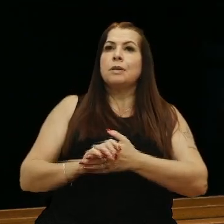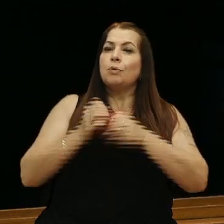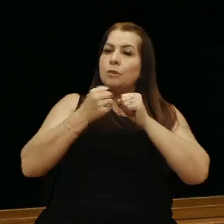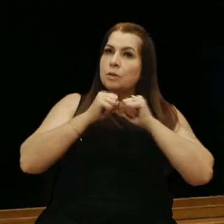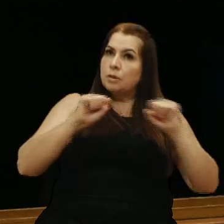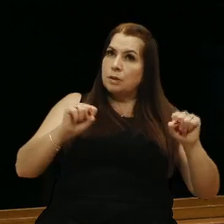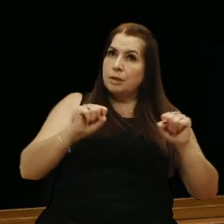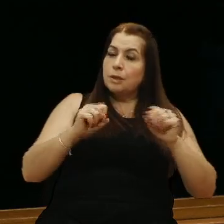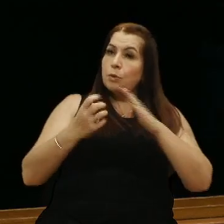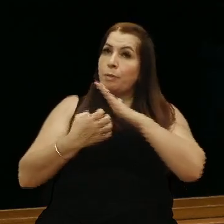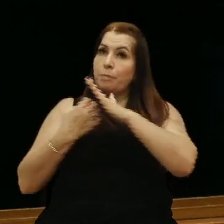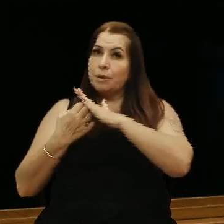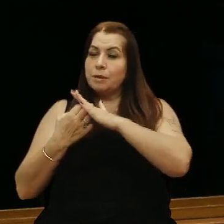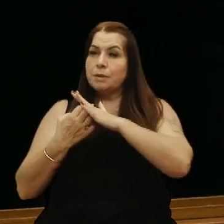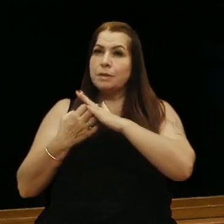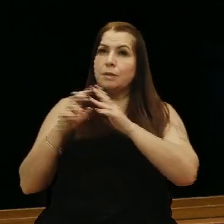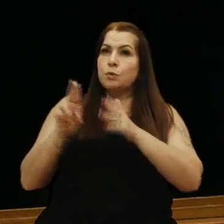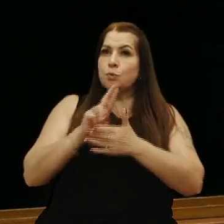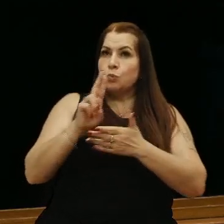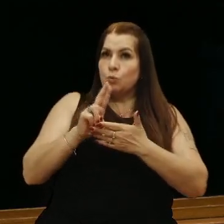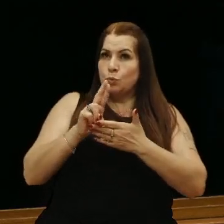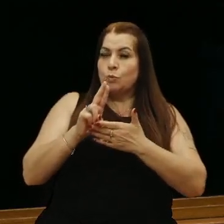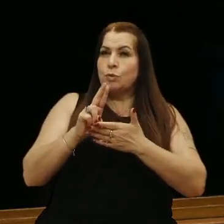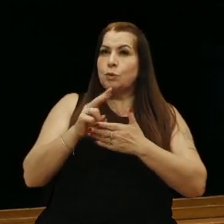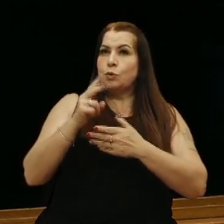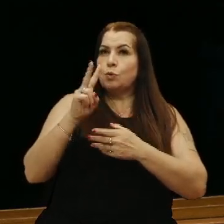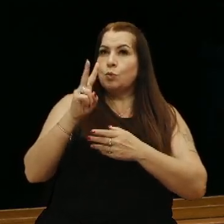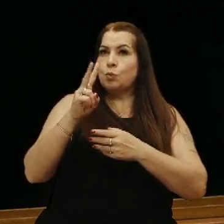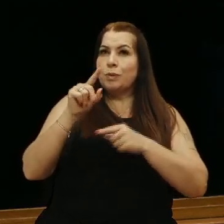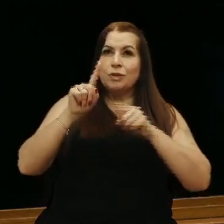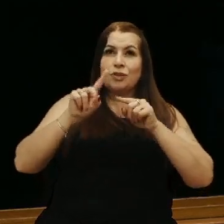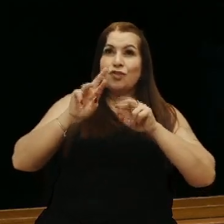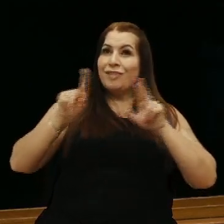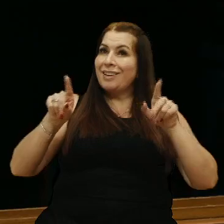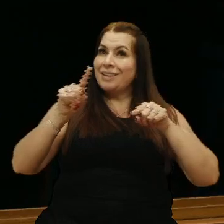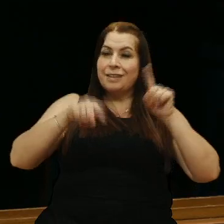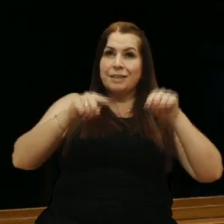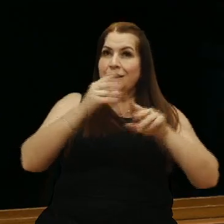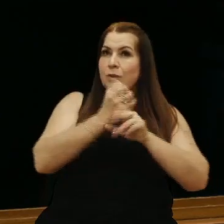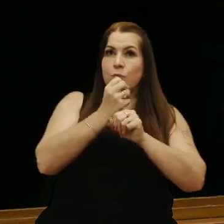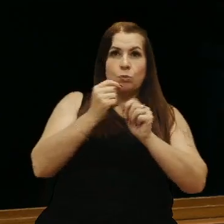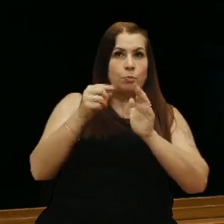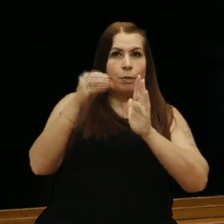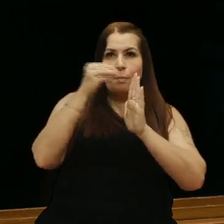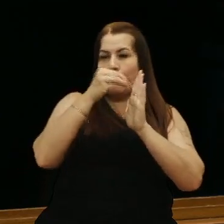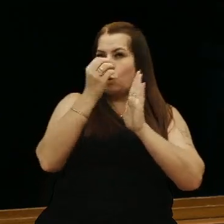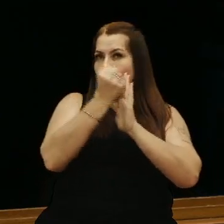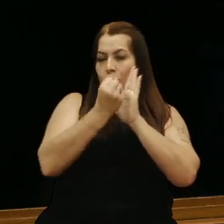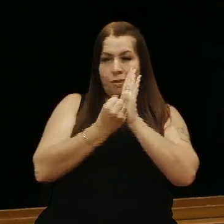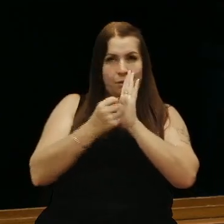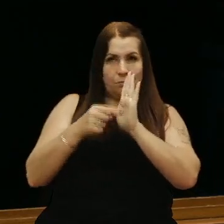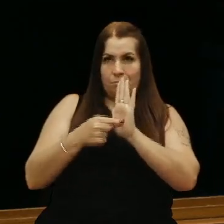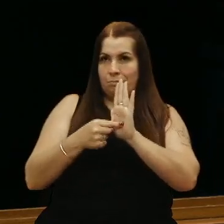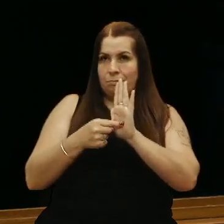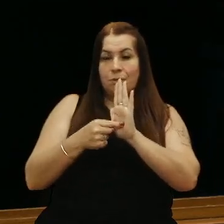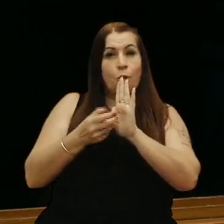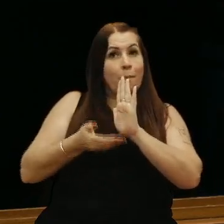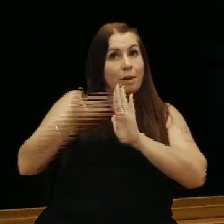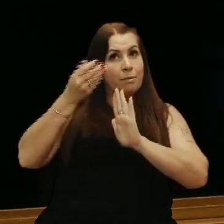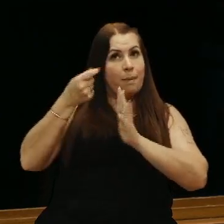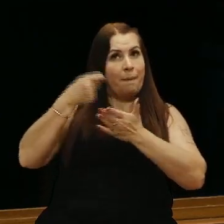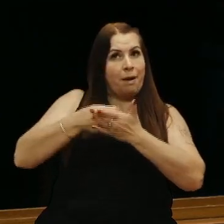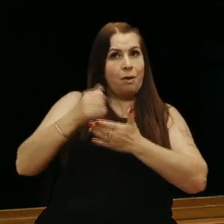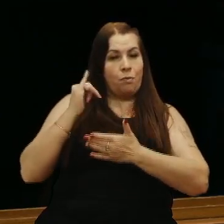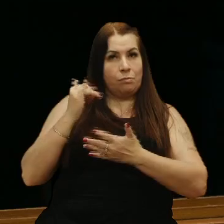secretaria como a empresa estariam utilizando duas variáveis não previstas em contrato, que levariam o aumento da